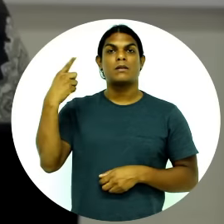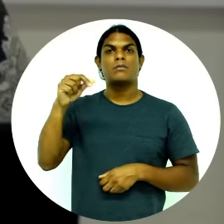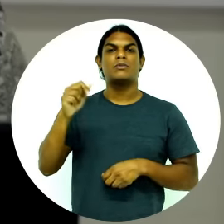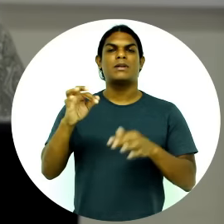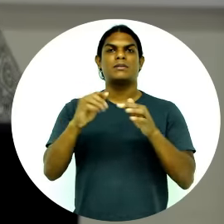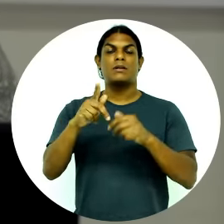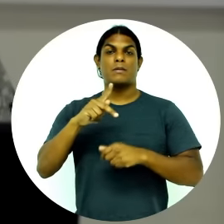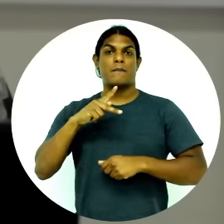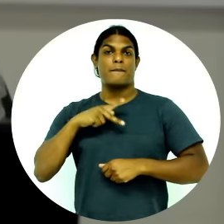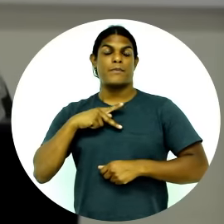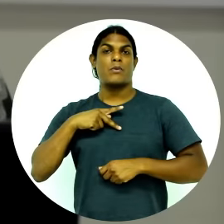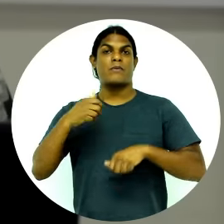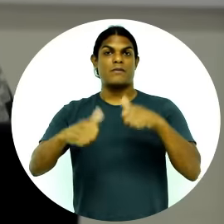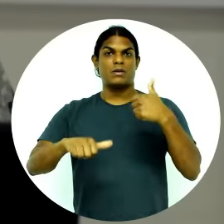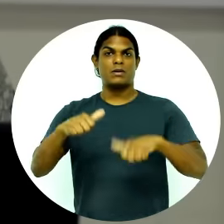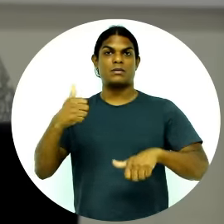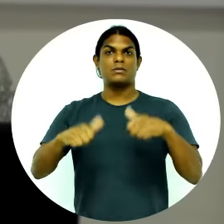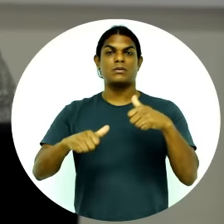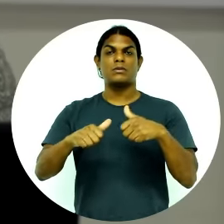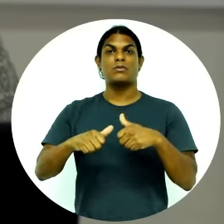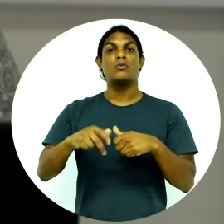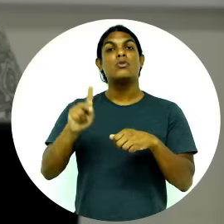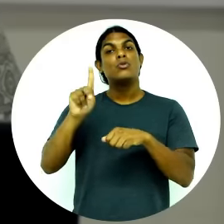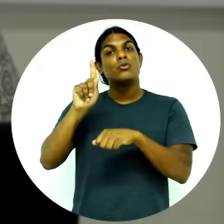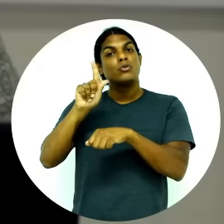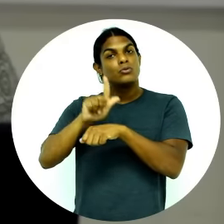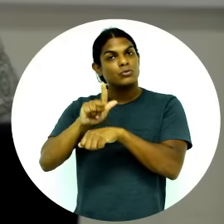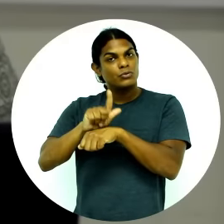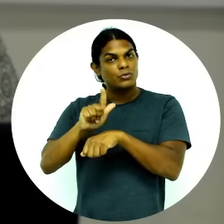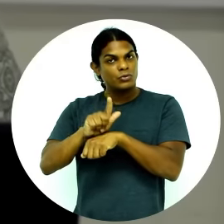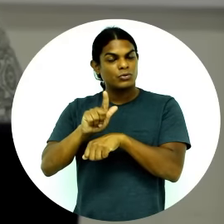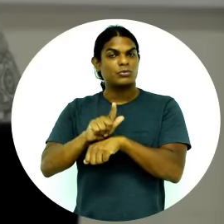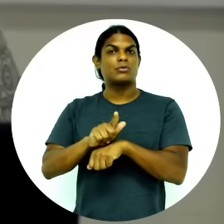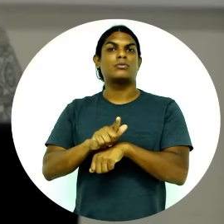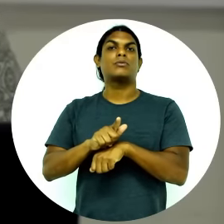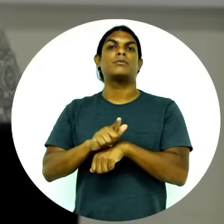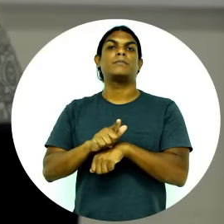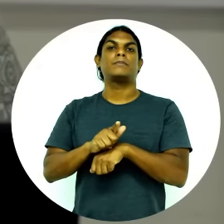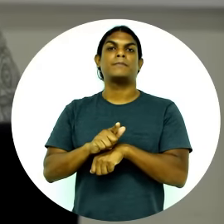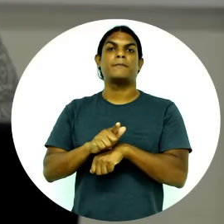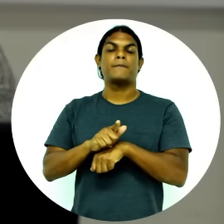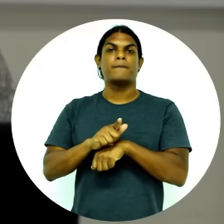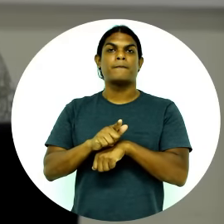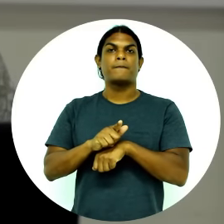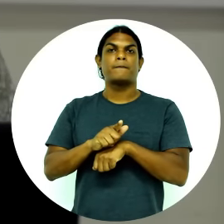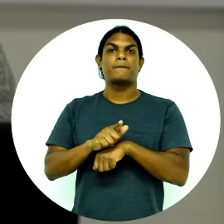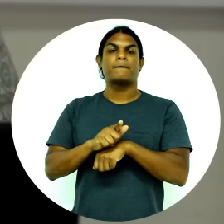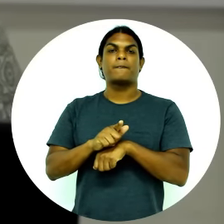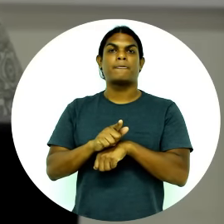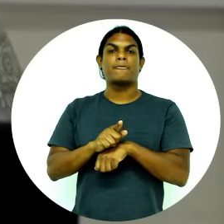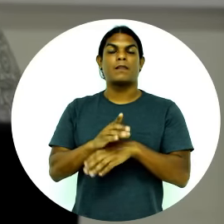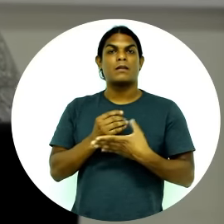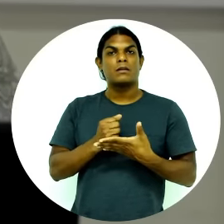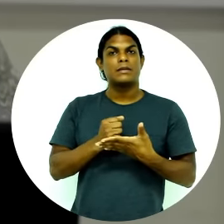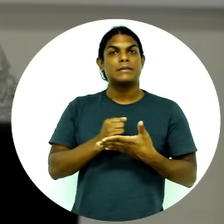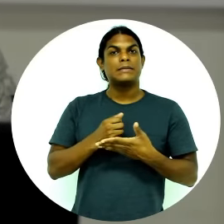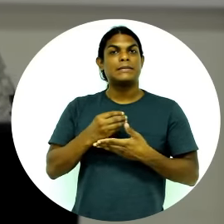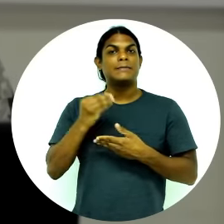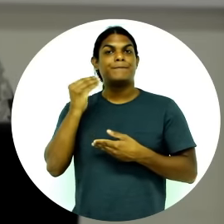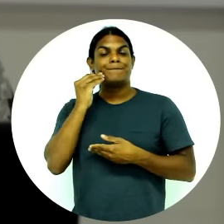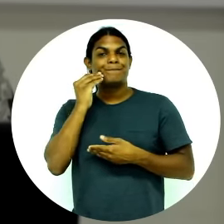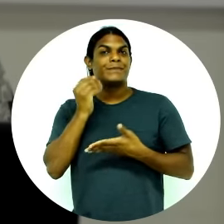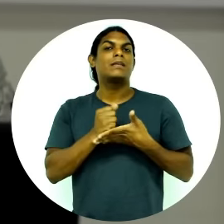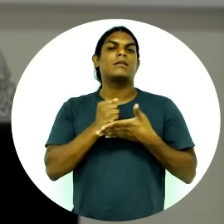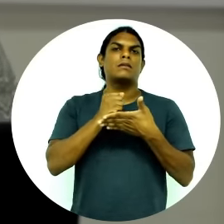Nessa avaliação é o próprio indivíduo o responsável pelo seu desempenho e sua monitoração, com a ajuda do seu